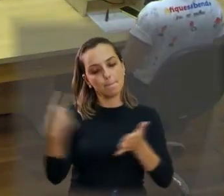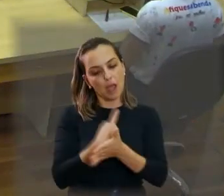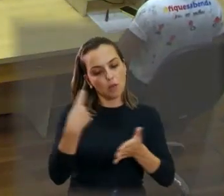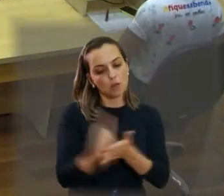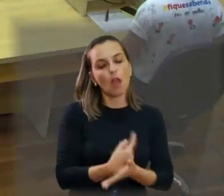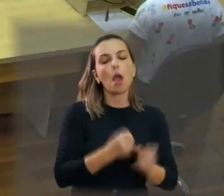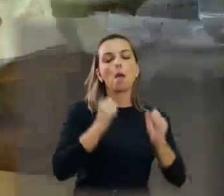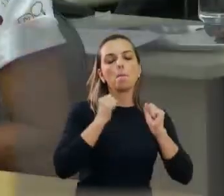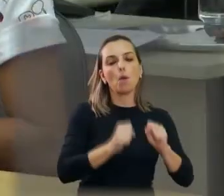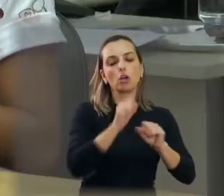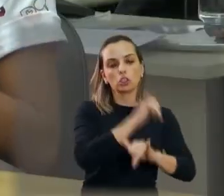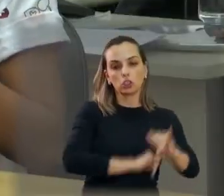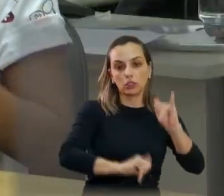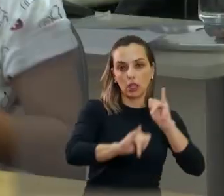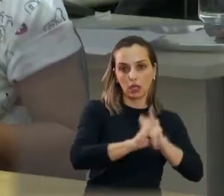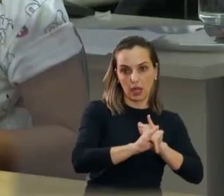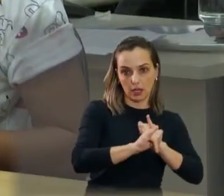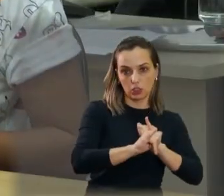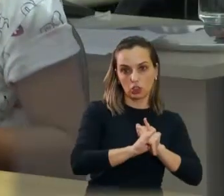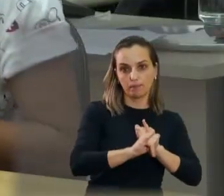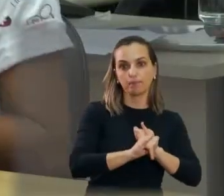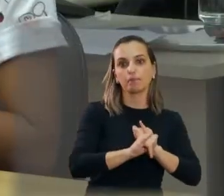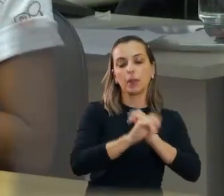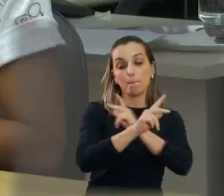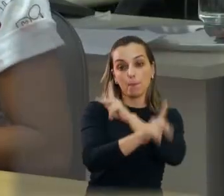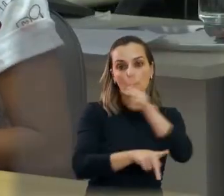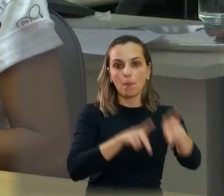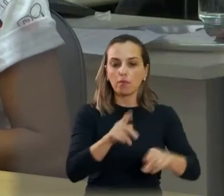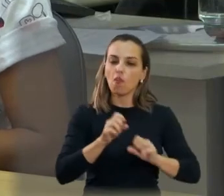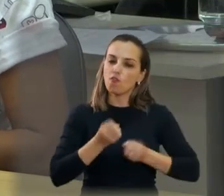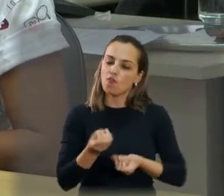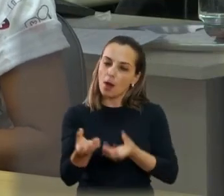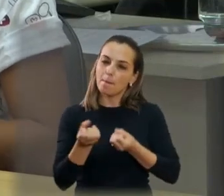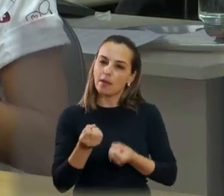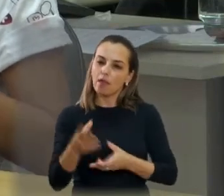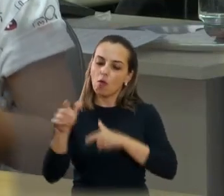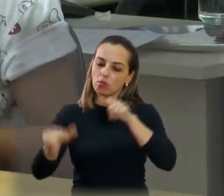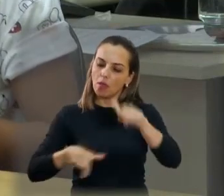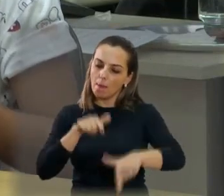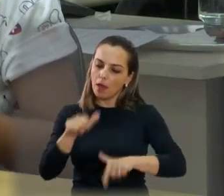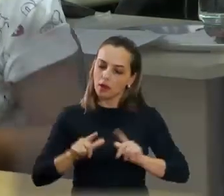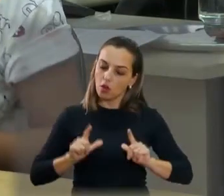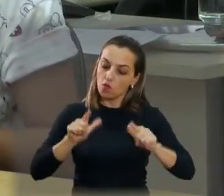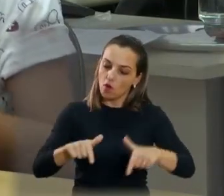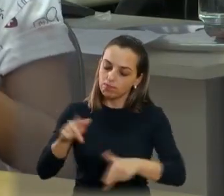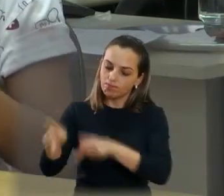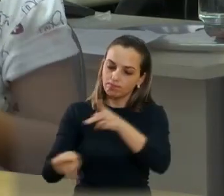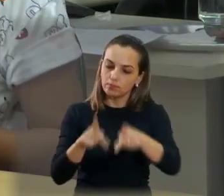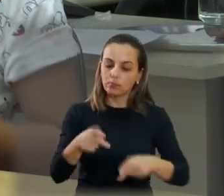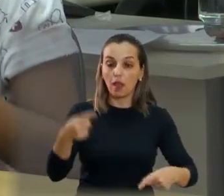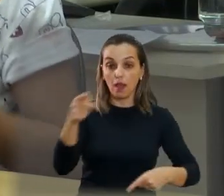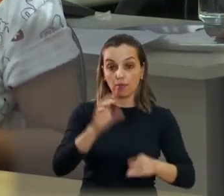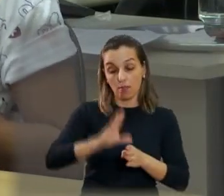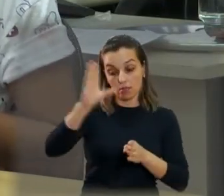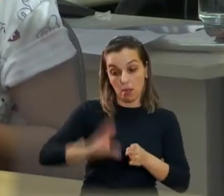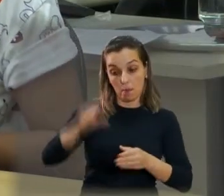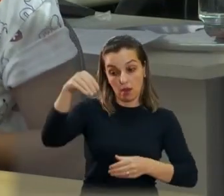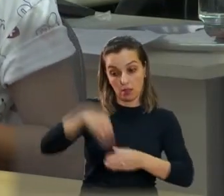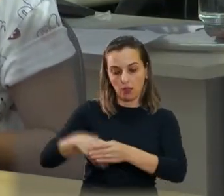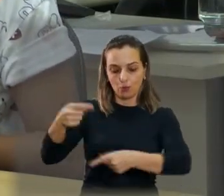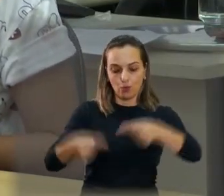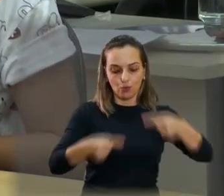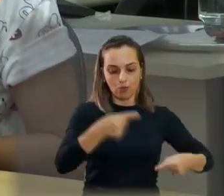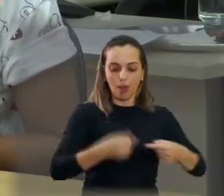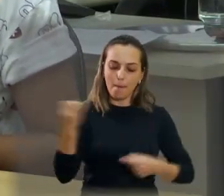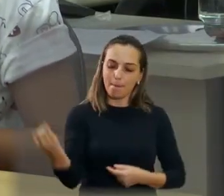canais online, informando a população, trabalhando pelo povo e trazendo para a Câmara os debates mais importantes